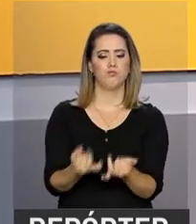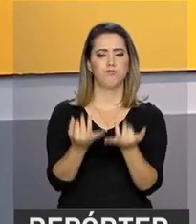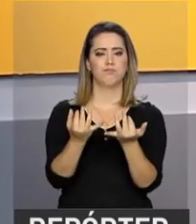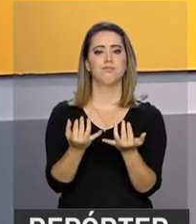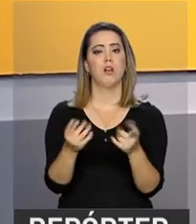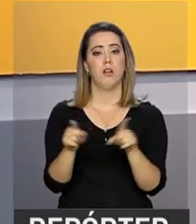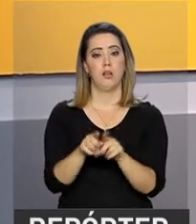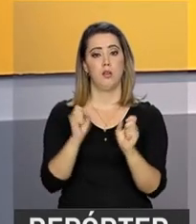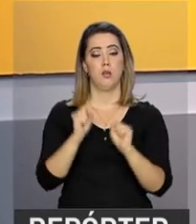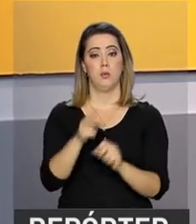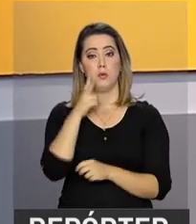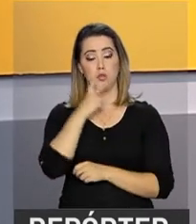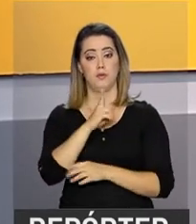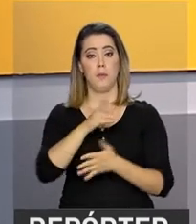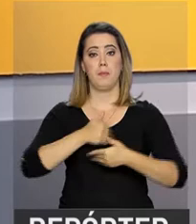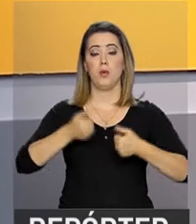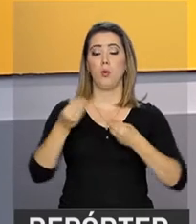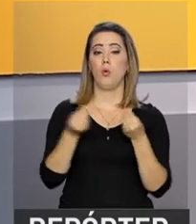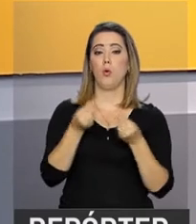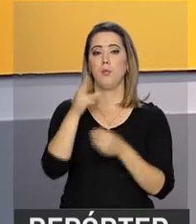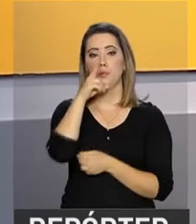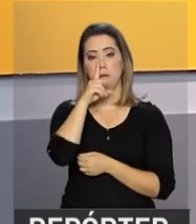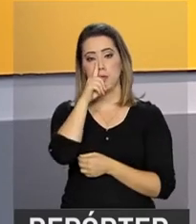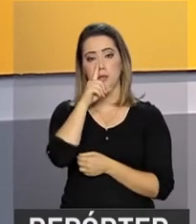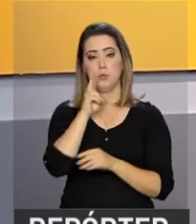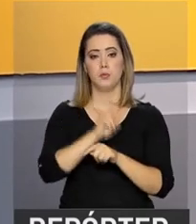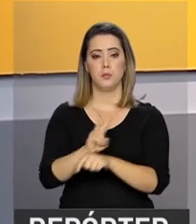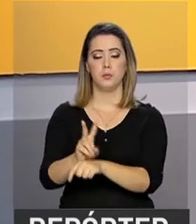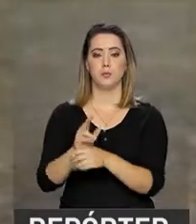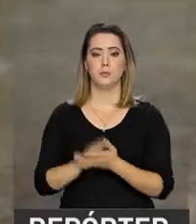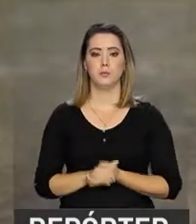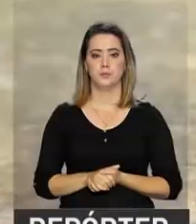conhecer melhor os riscos da atividade e se proteger